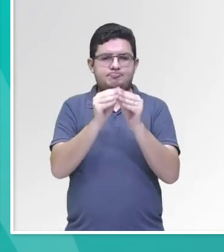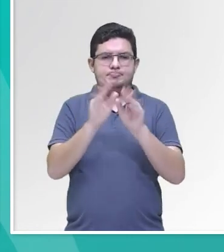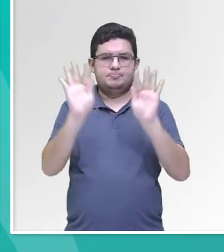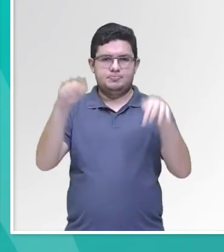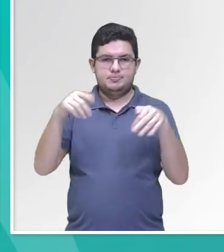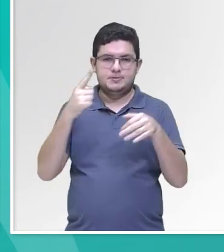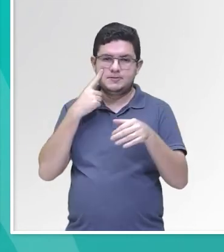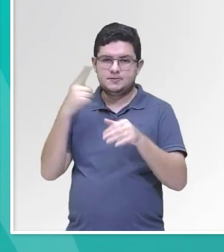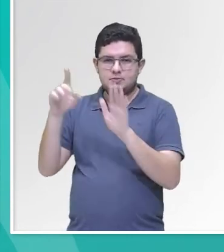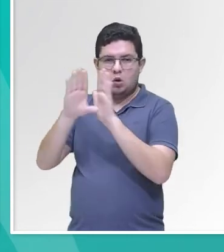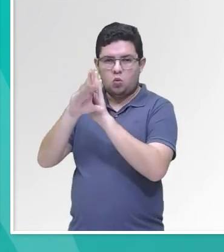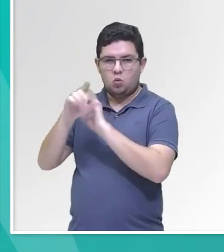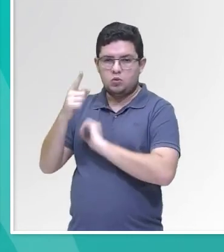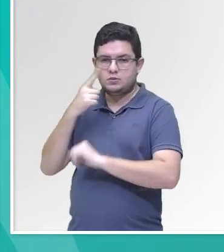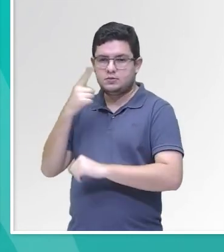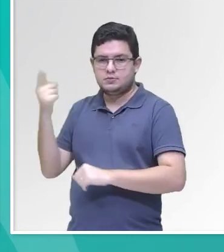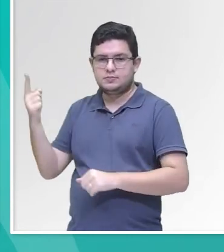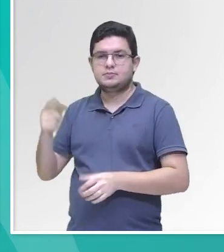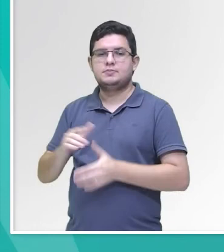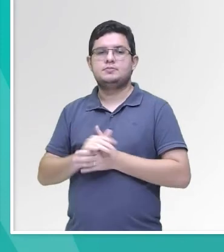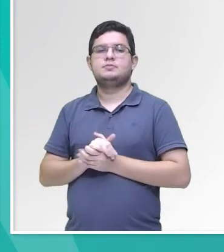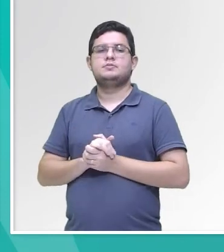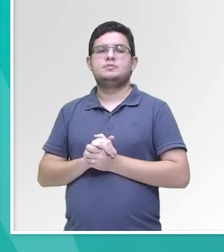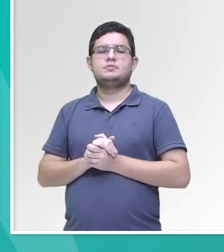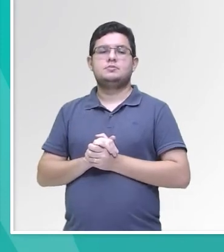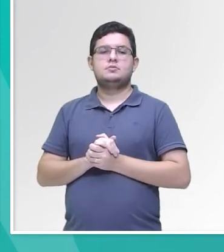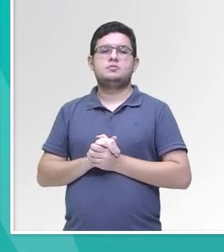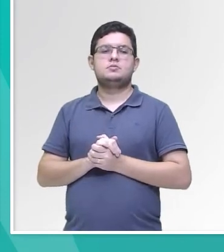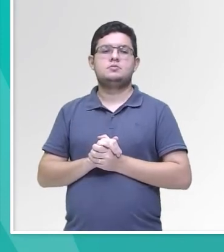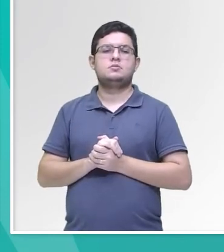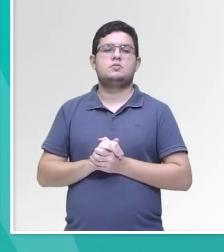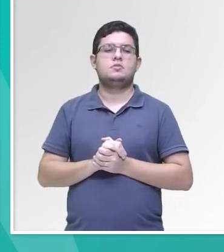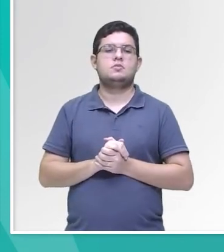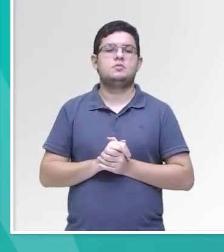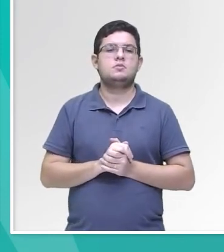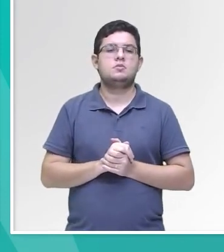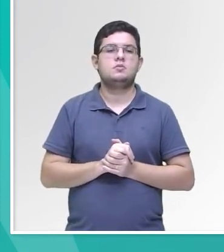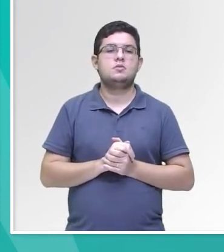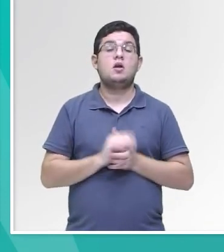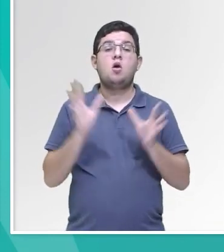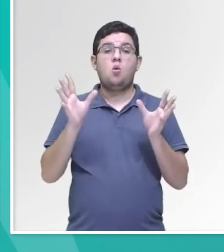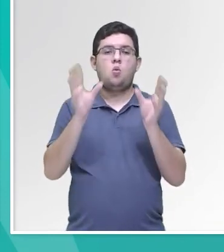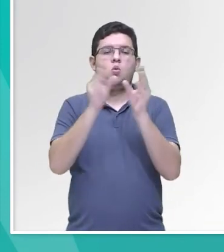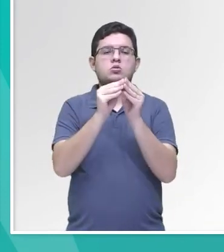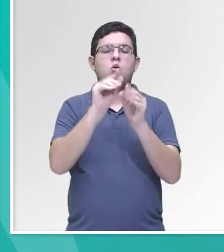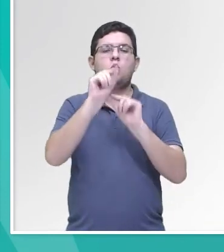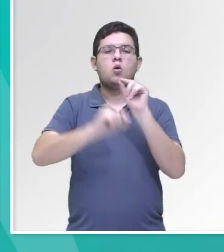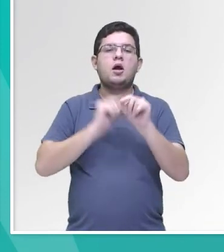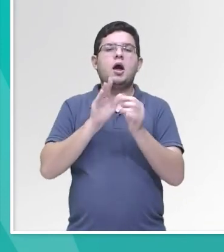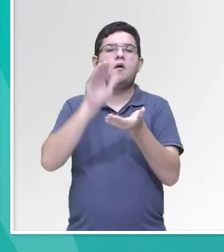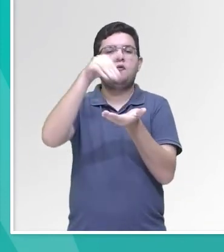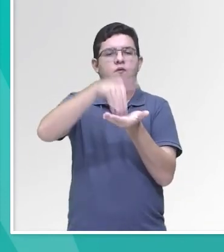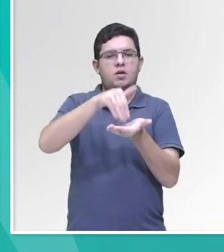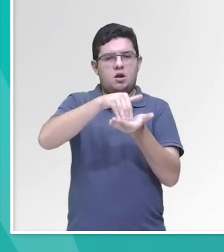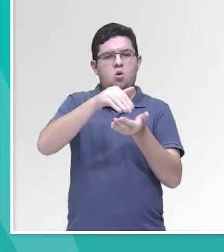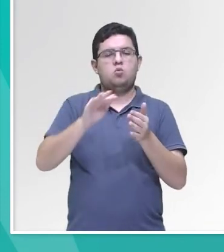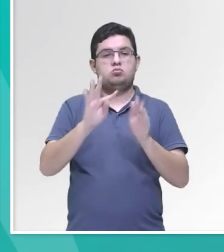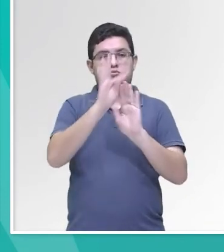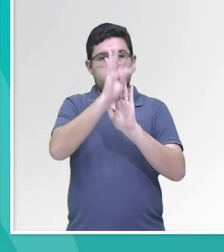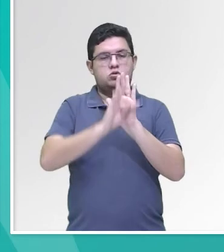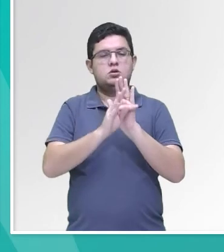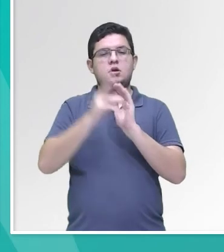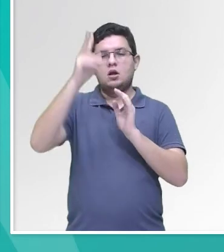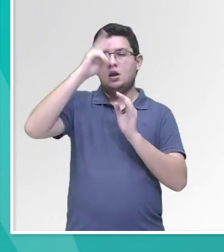então. A conclusão será a seguinte. A conclusão é a parte final do texto em que retomamos a